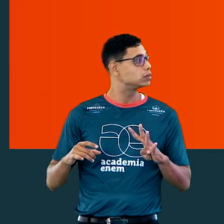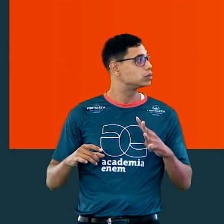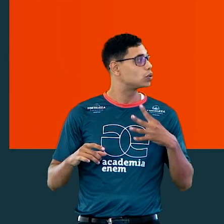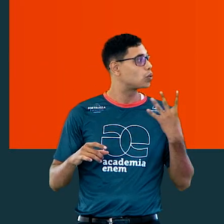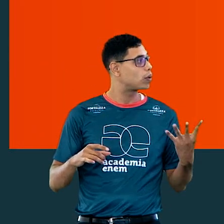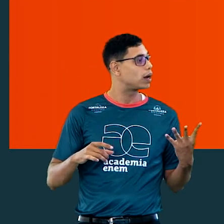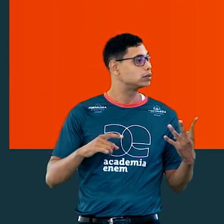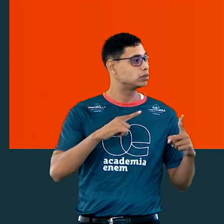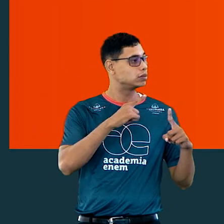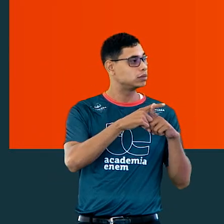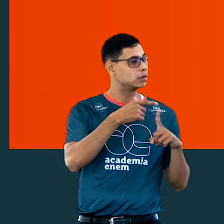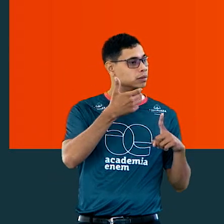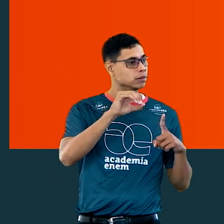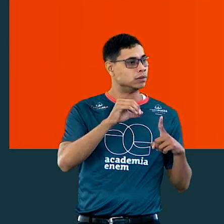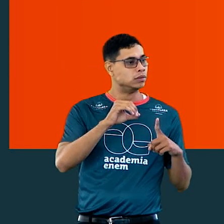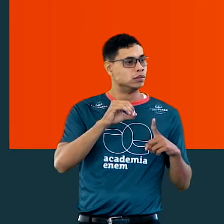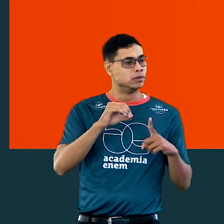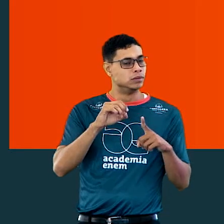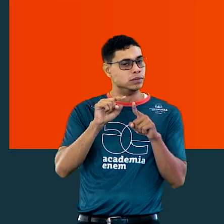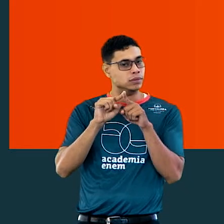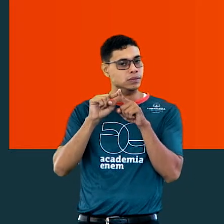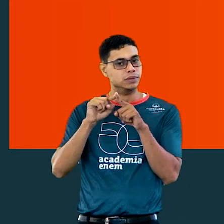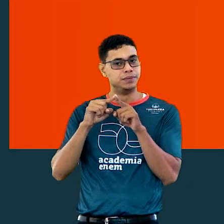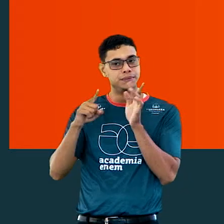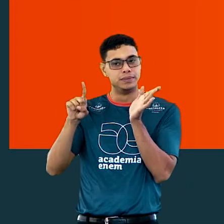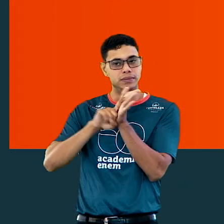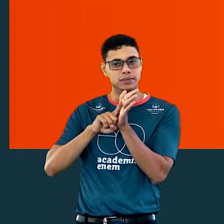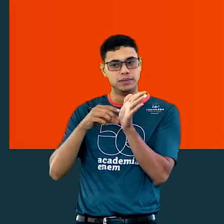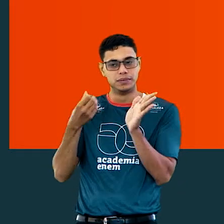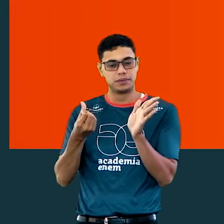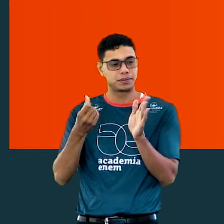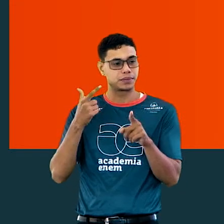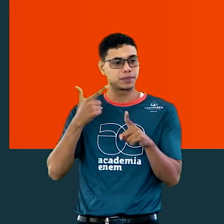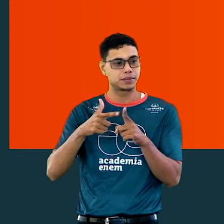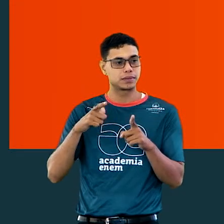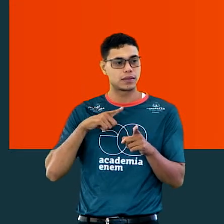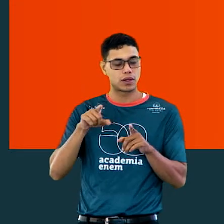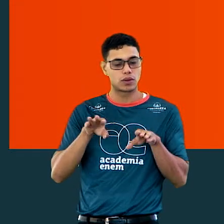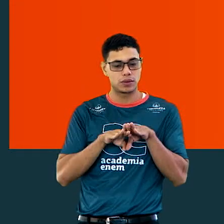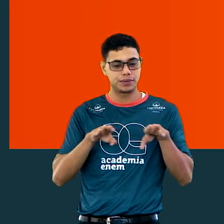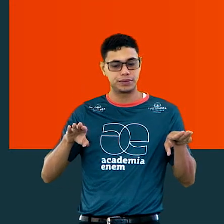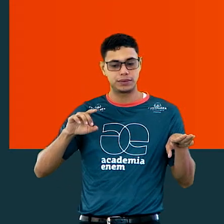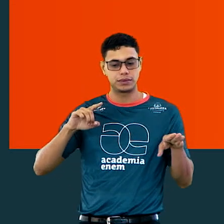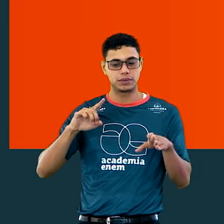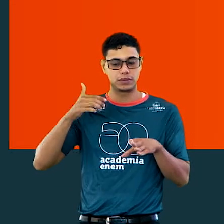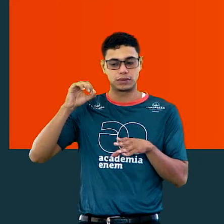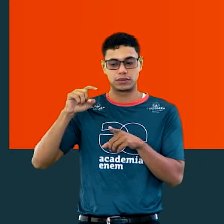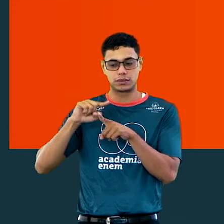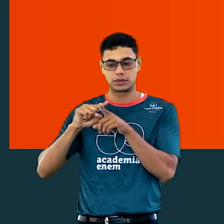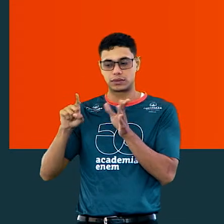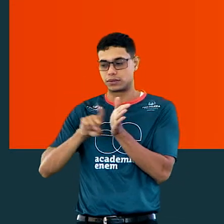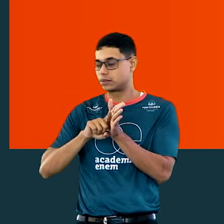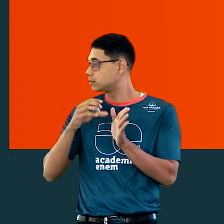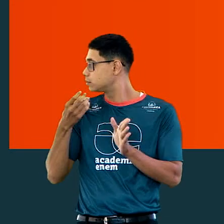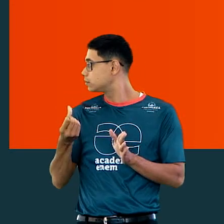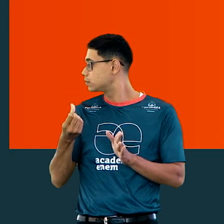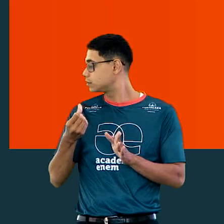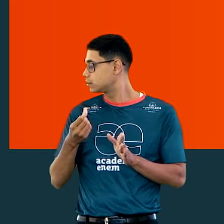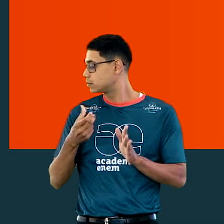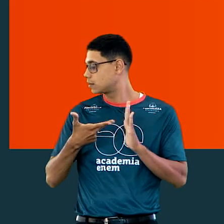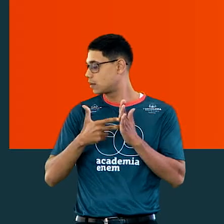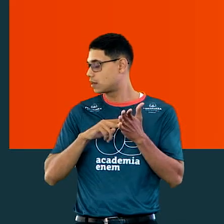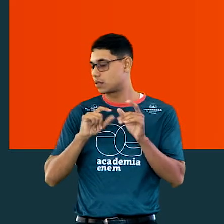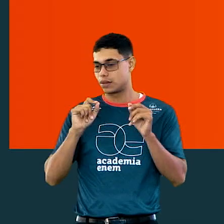quanto, pessoal? Menos 6, né? Porque ali no eixo tem um 10 a menos 6. Vamos lá. Então,